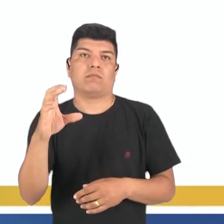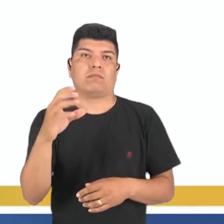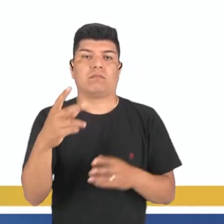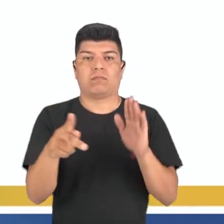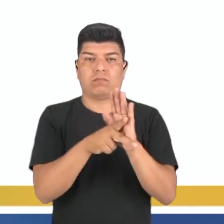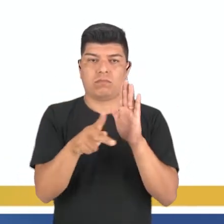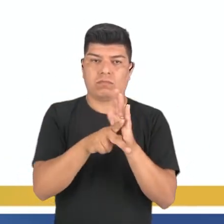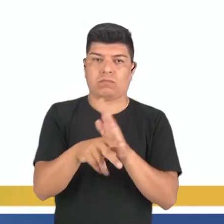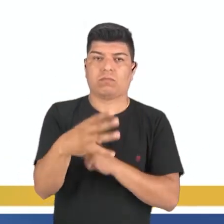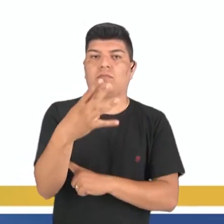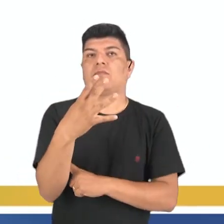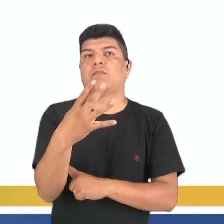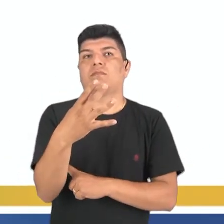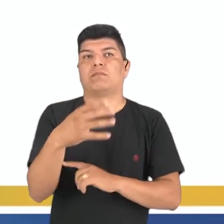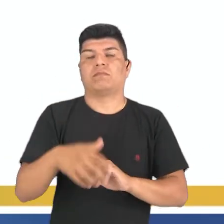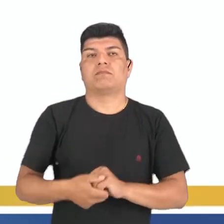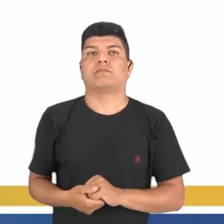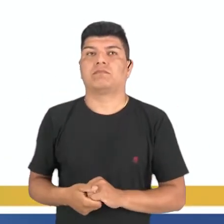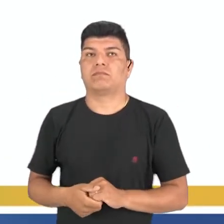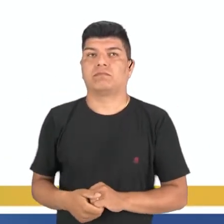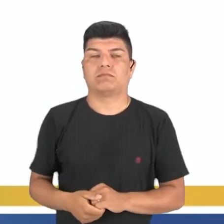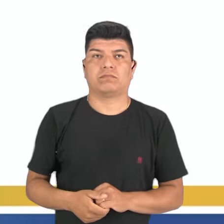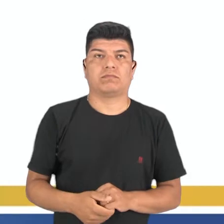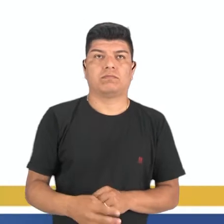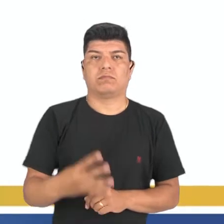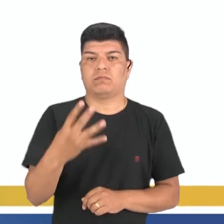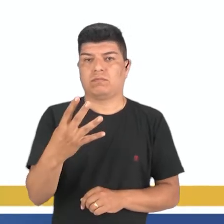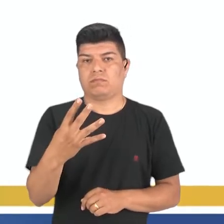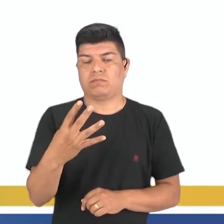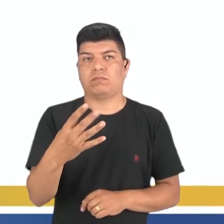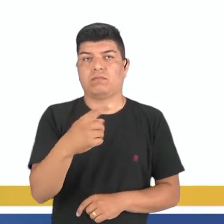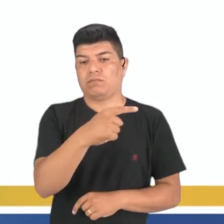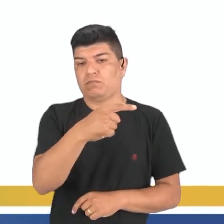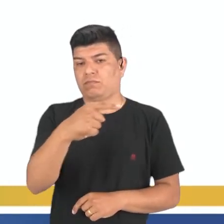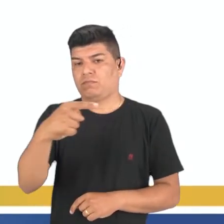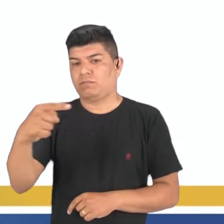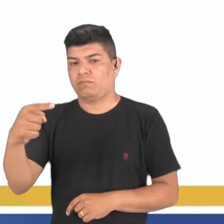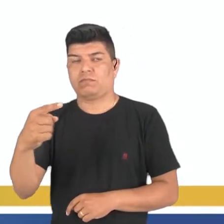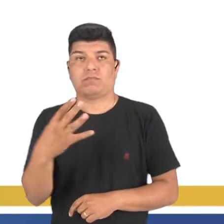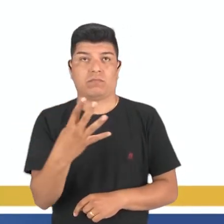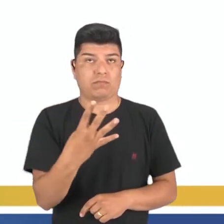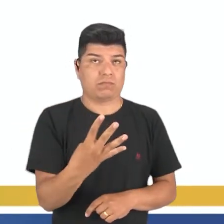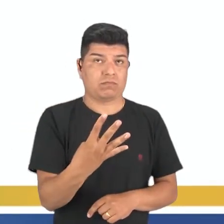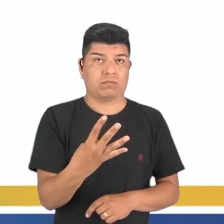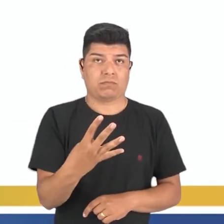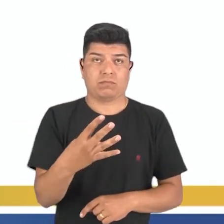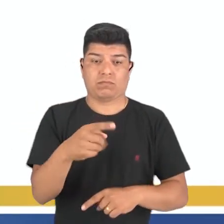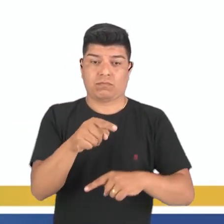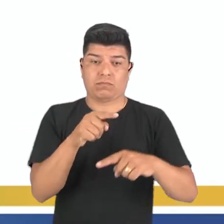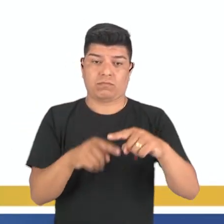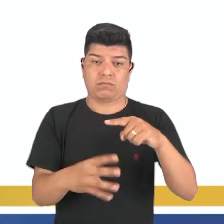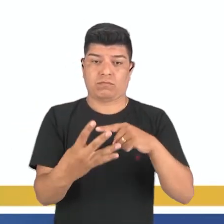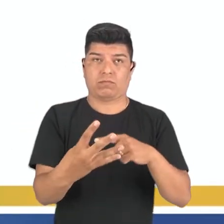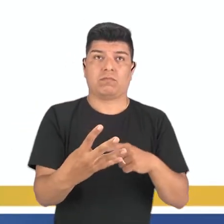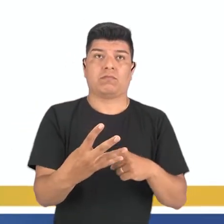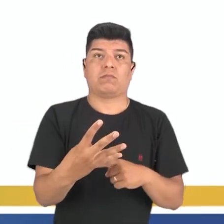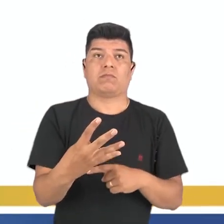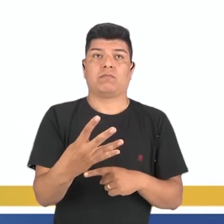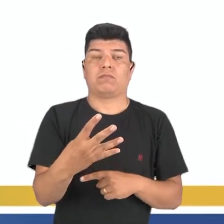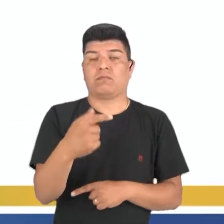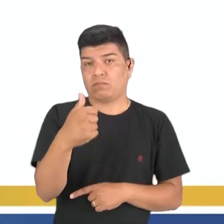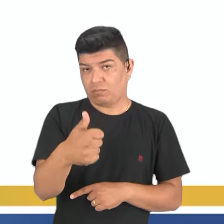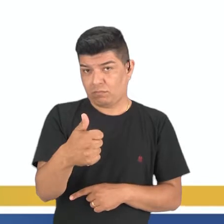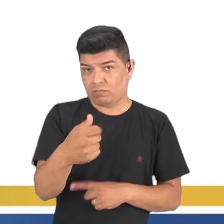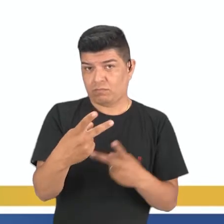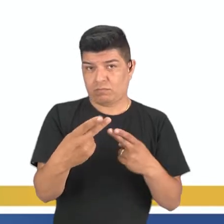próprio 4, Então vamos aqui. Coloca a nossa barrinha e faz o processozinho. 4 dividido para 1